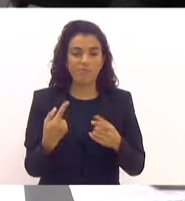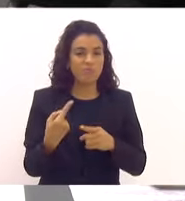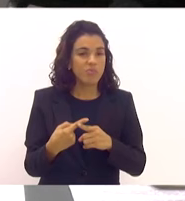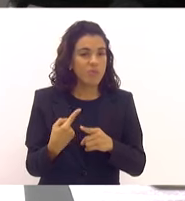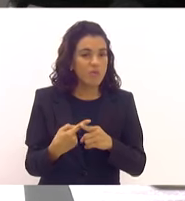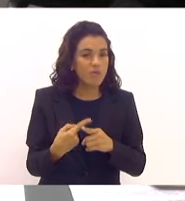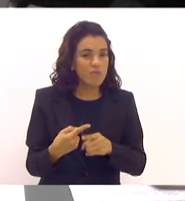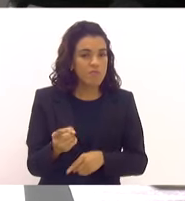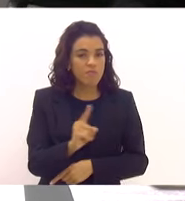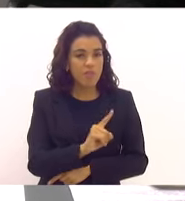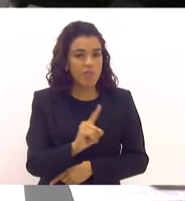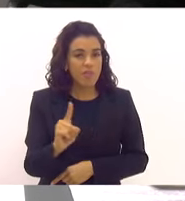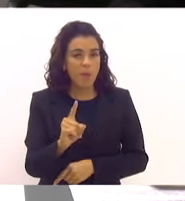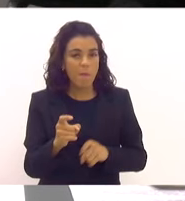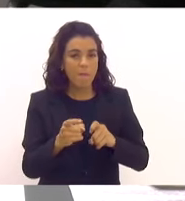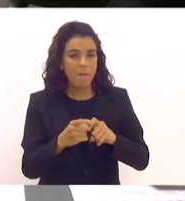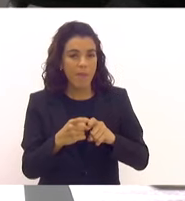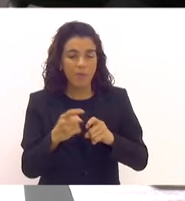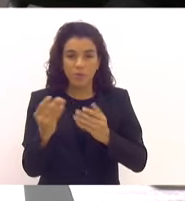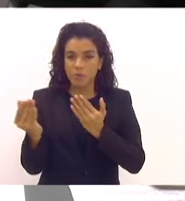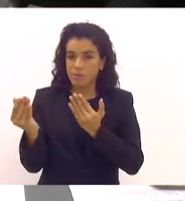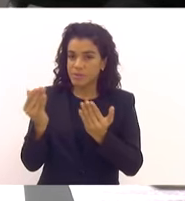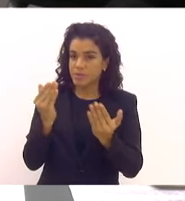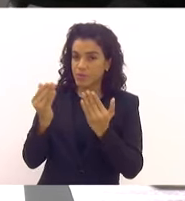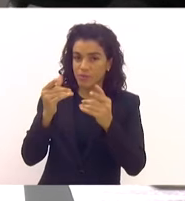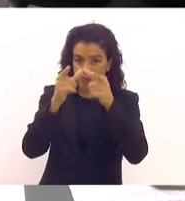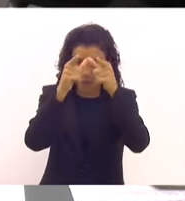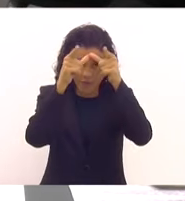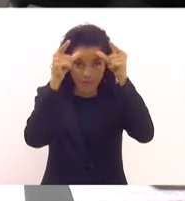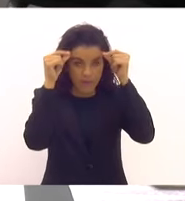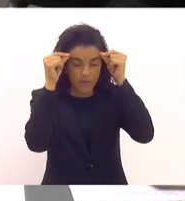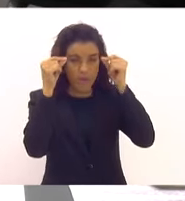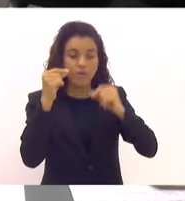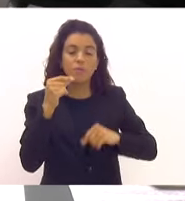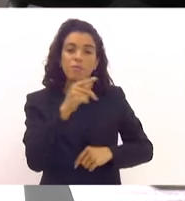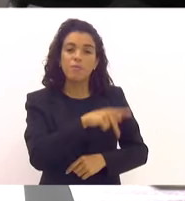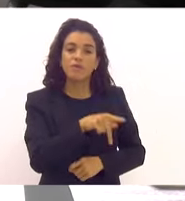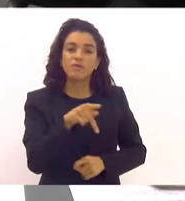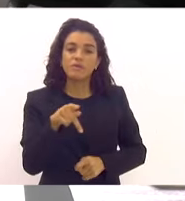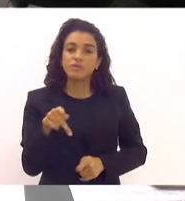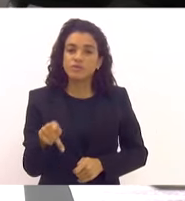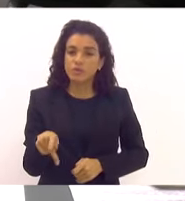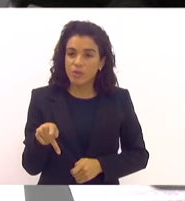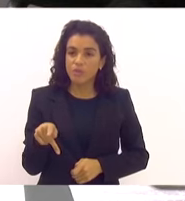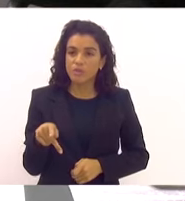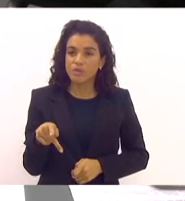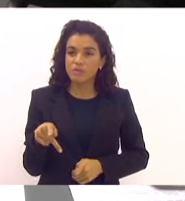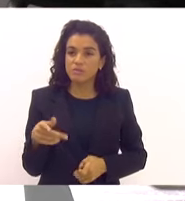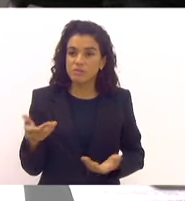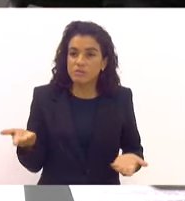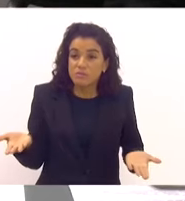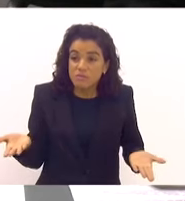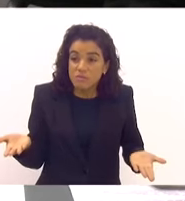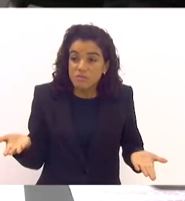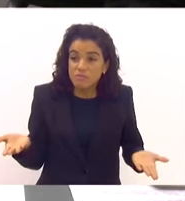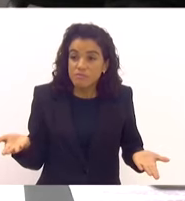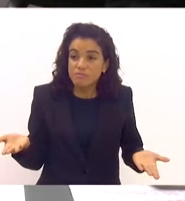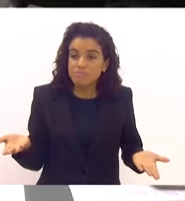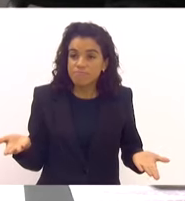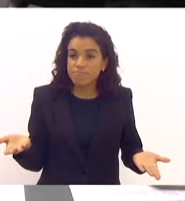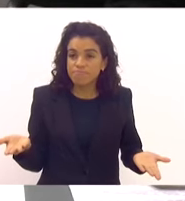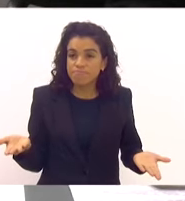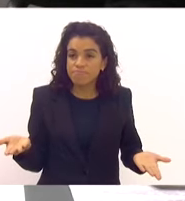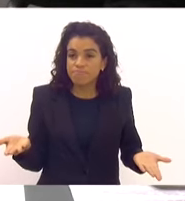não para médicos, psicólogos, enfermeiros, professores? Por quê?